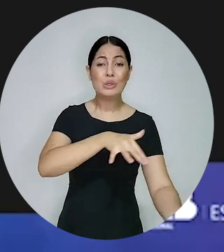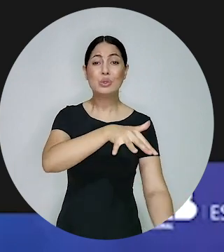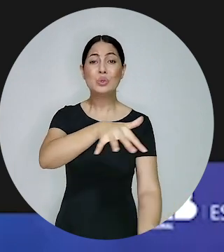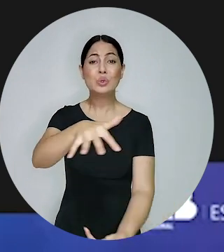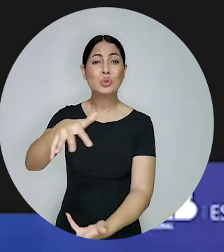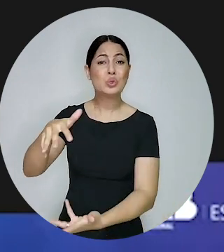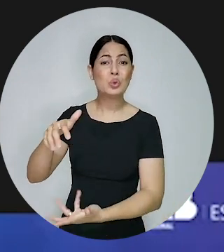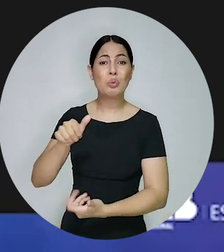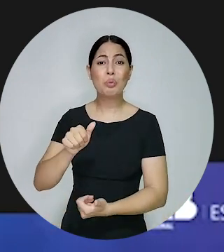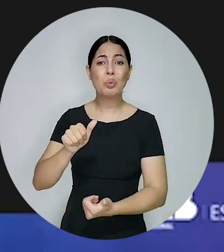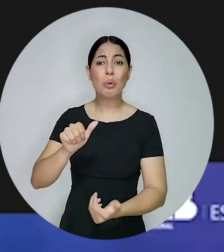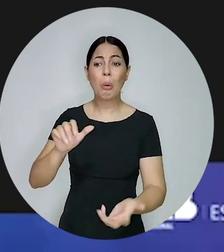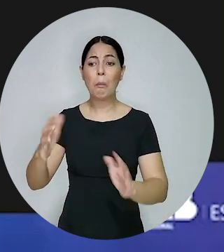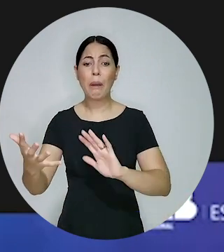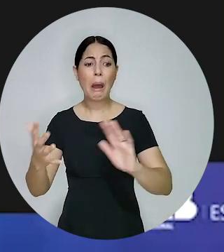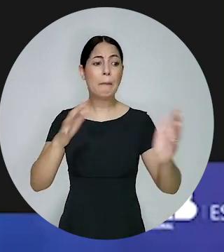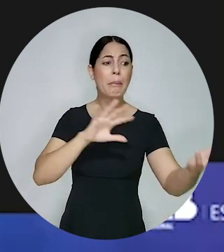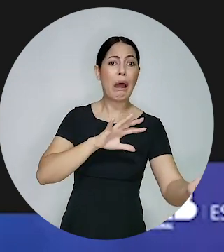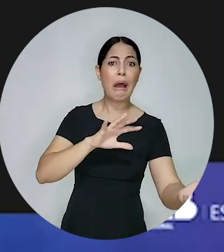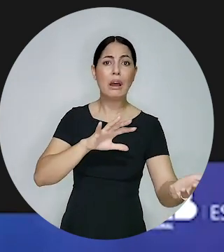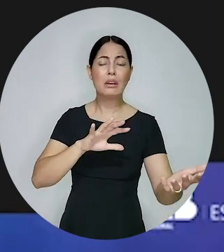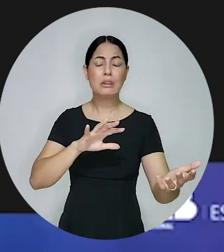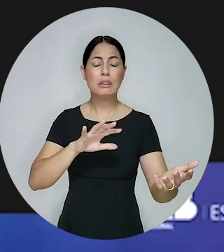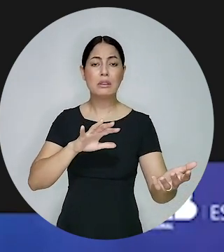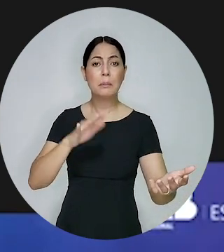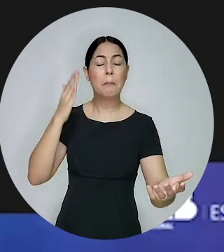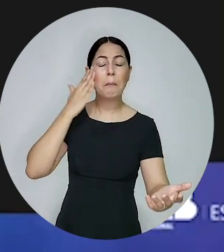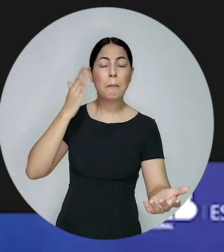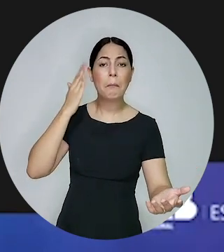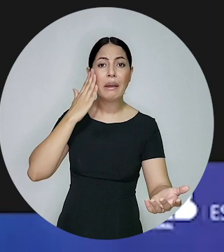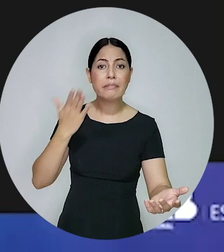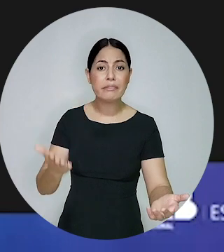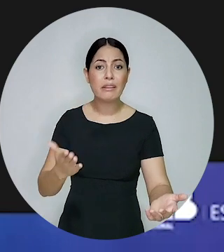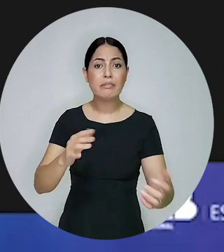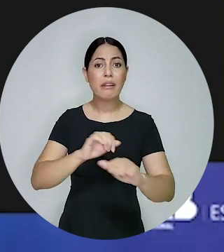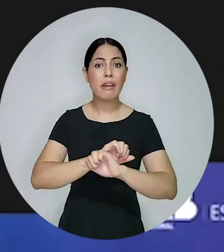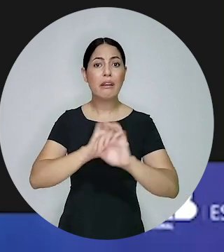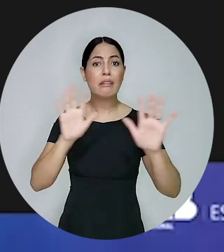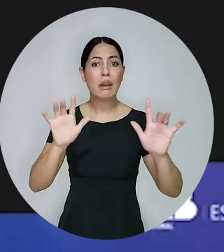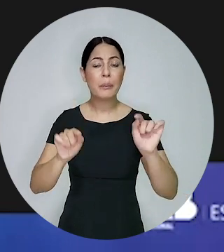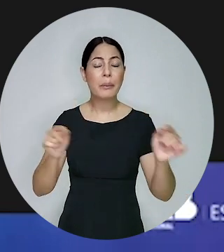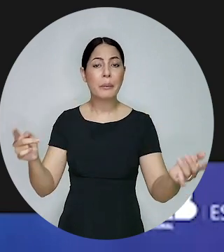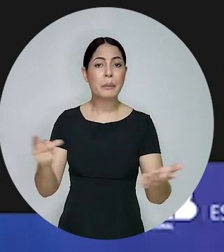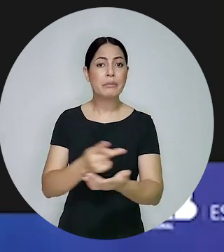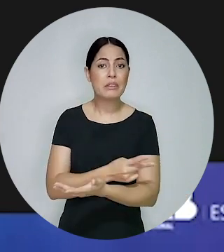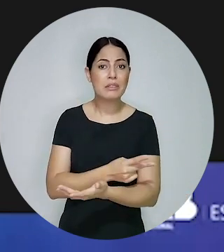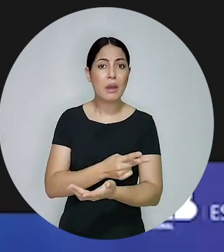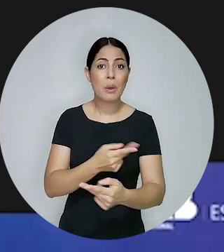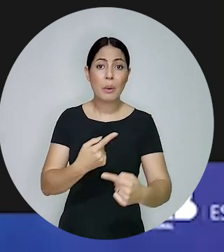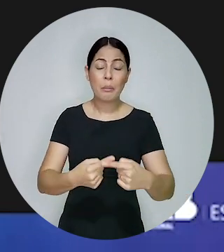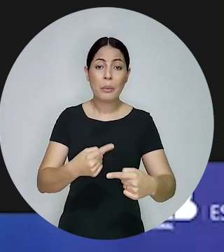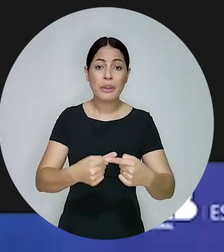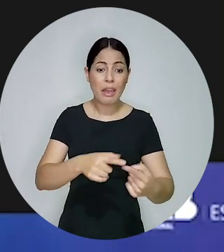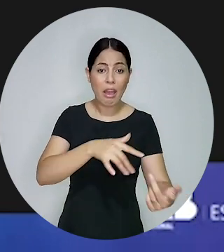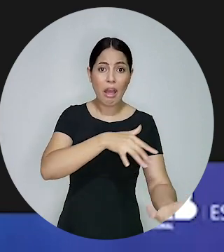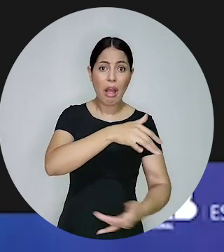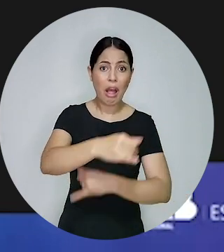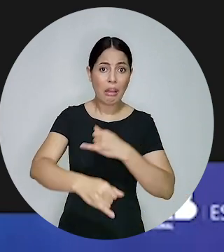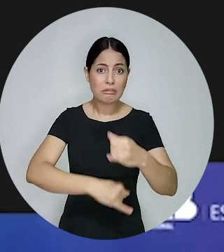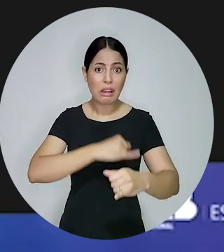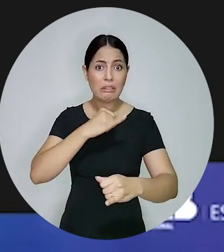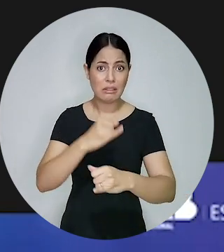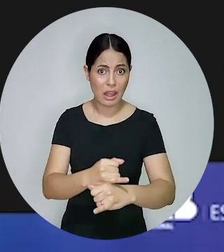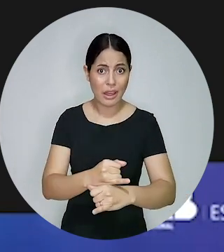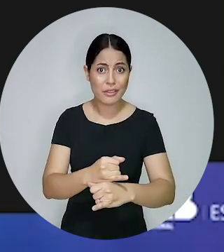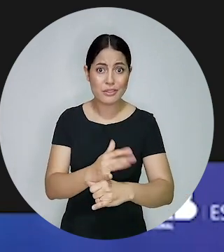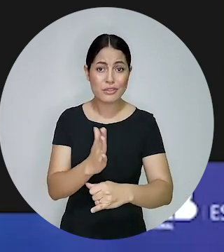o mundo teve que, de uma hora para outra, entender alguns fenômenos que a internet já vinha